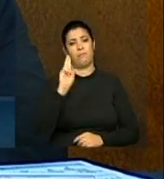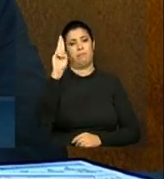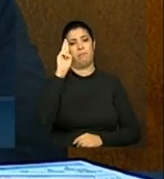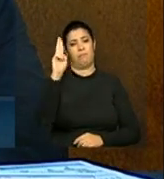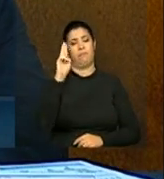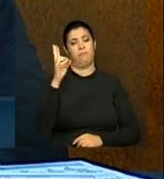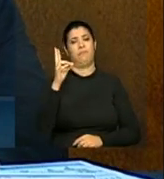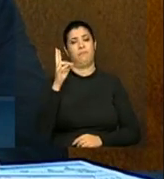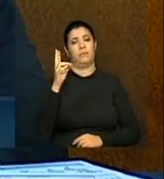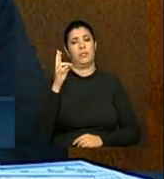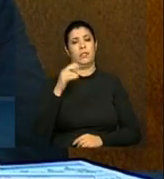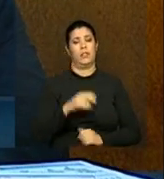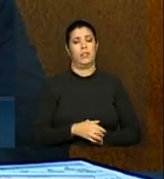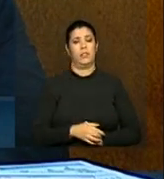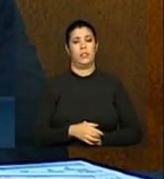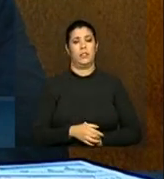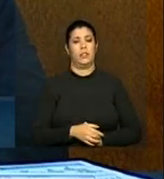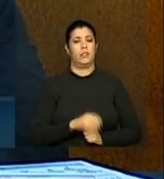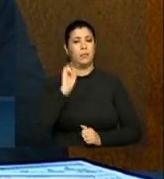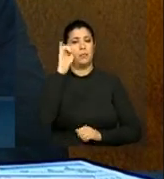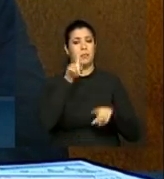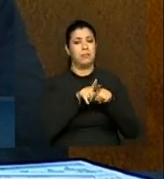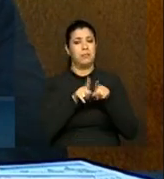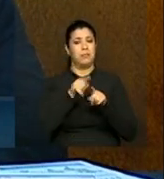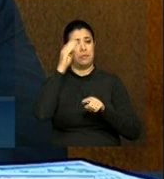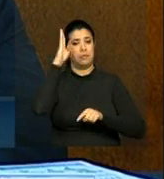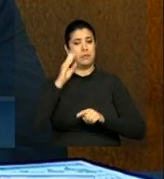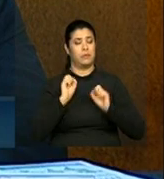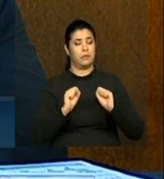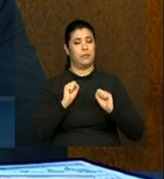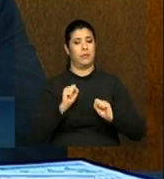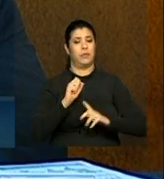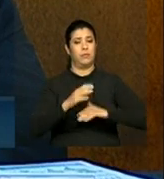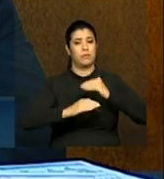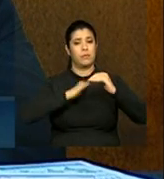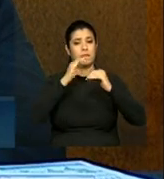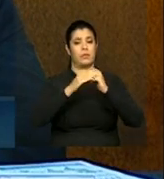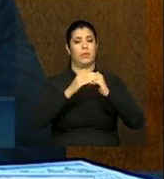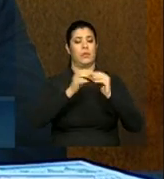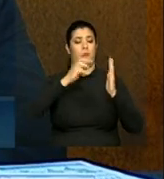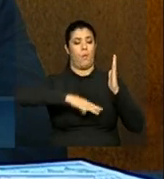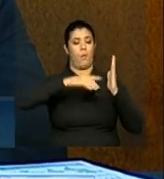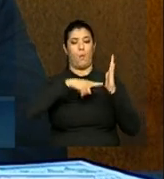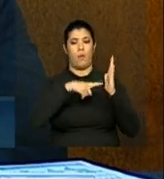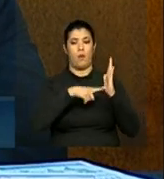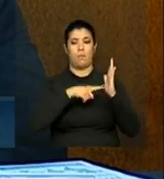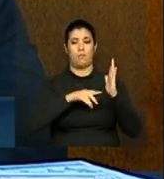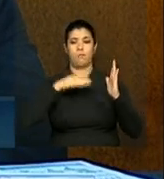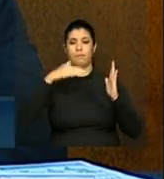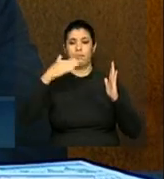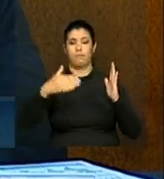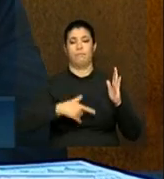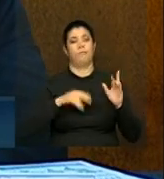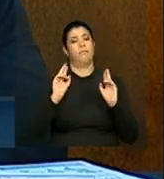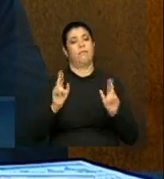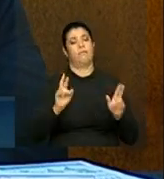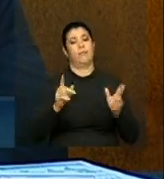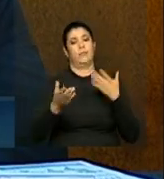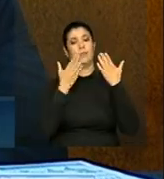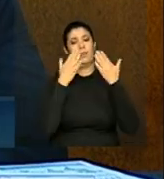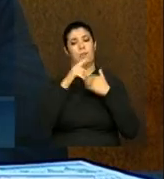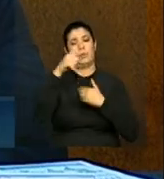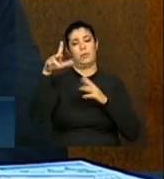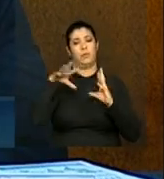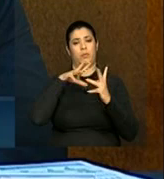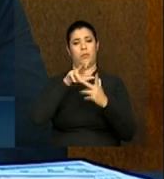mundiais. E é muito importante que no Brasil a gente construa o modelo de desenvolvimento de forma diferente e que a gente consiga